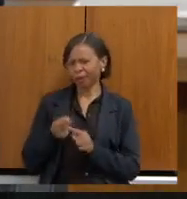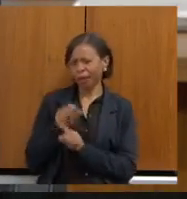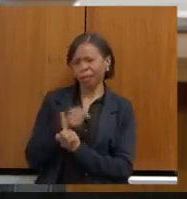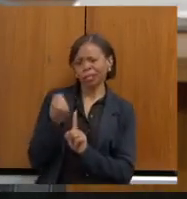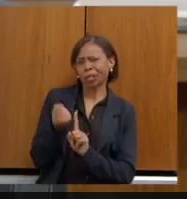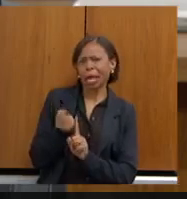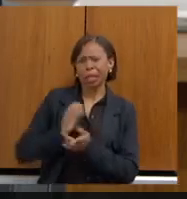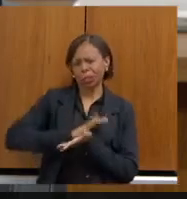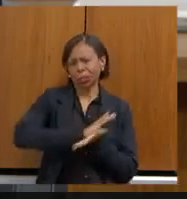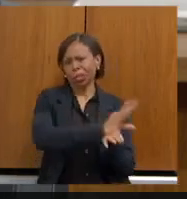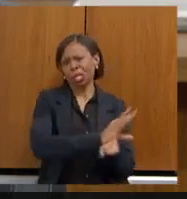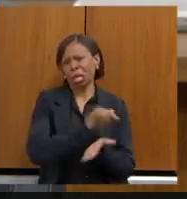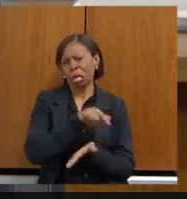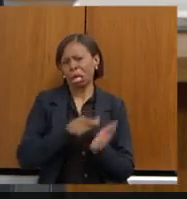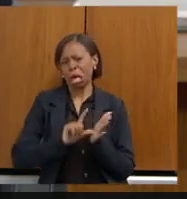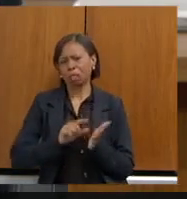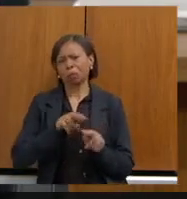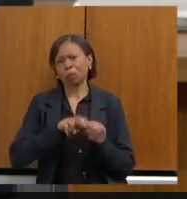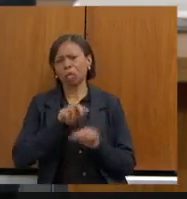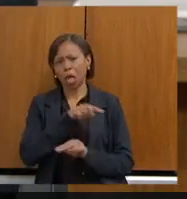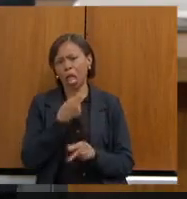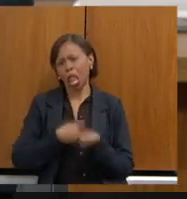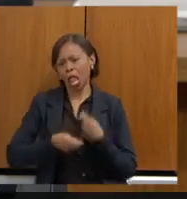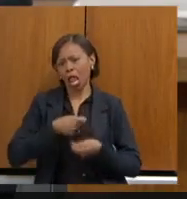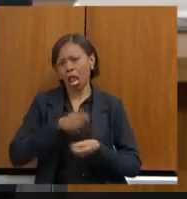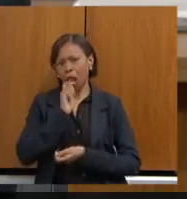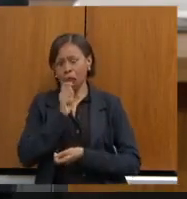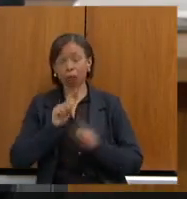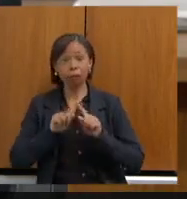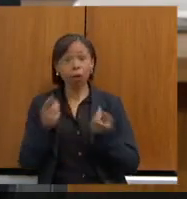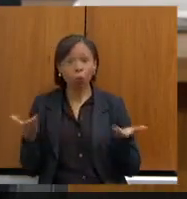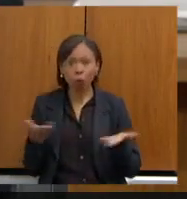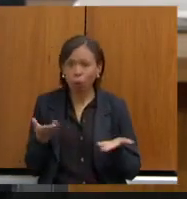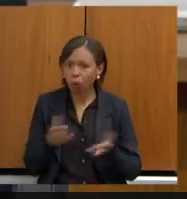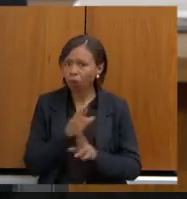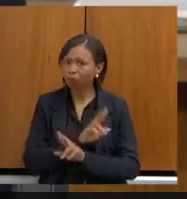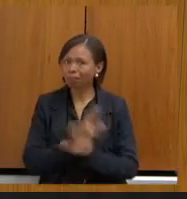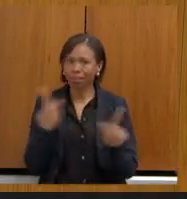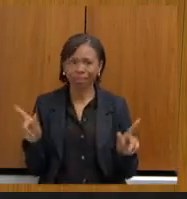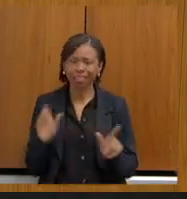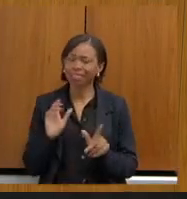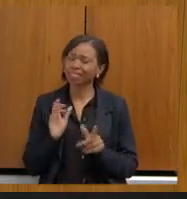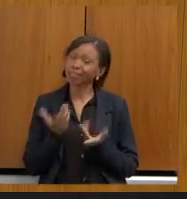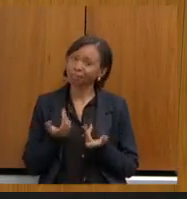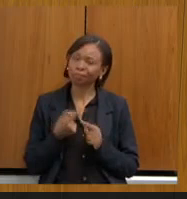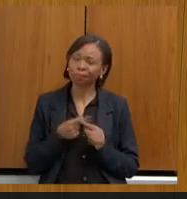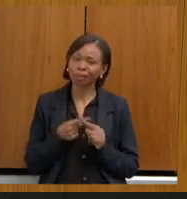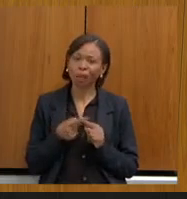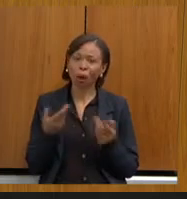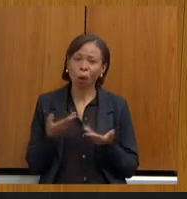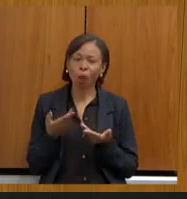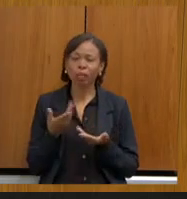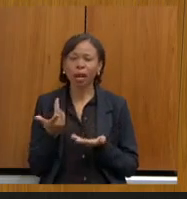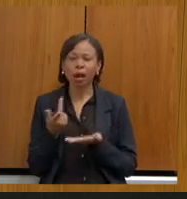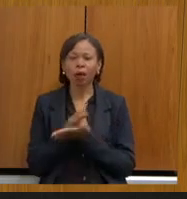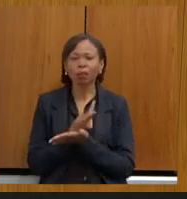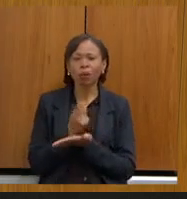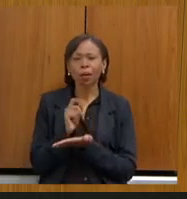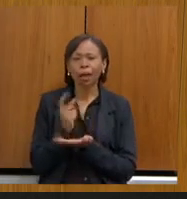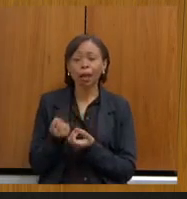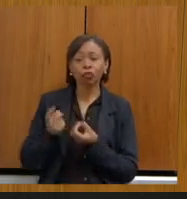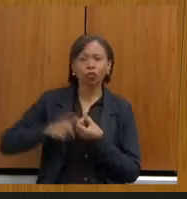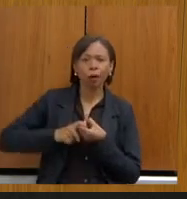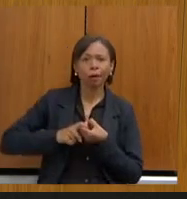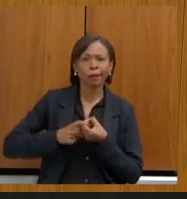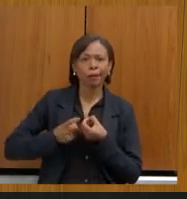ferramentas foi que ele poder trabalhar hoje não hoje mudou isso hoje a gente tem Infelizmente uma reincidência chamada gente é natural o sujeito que